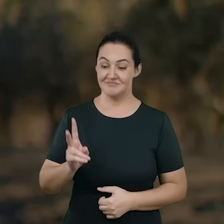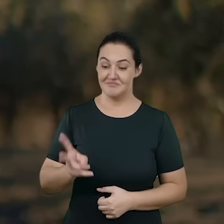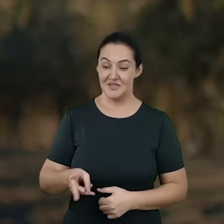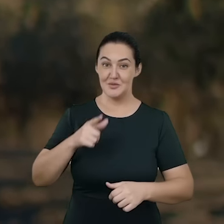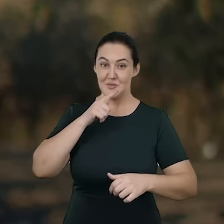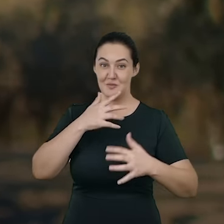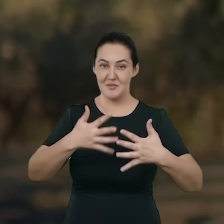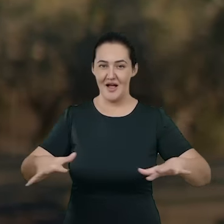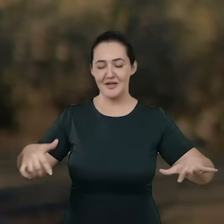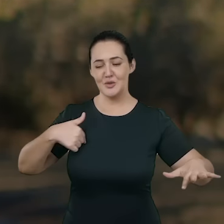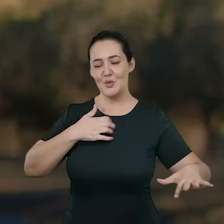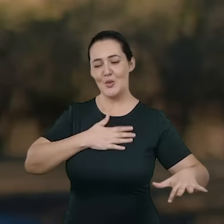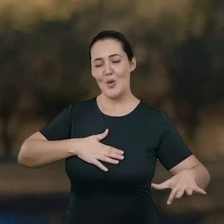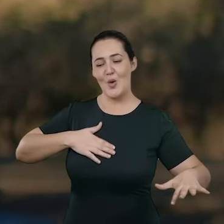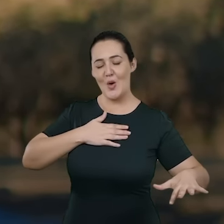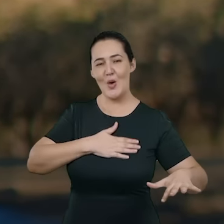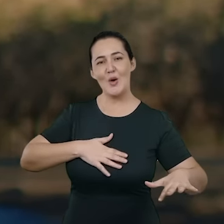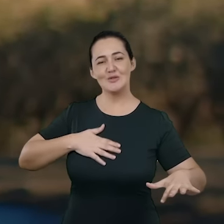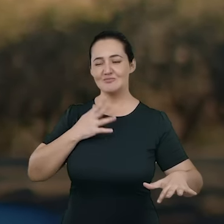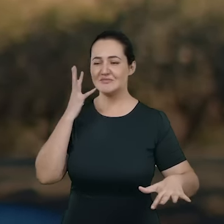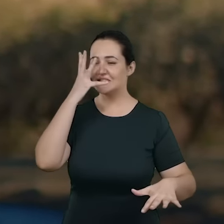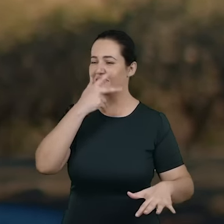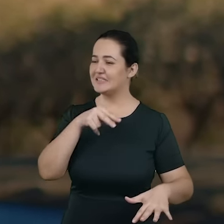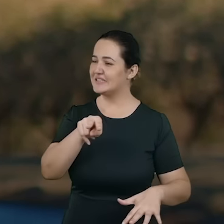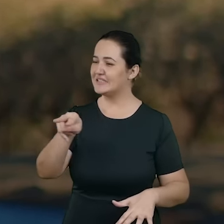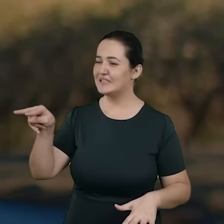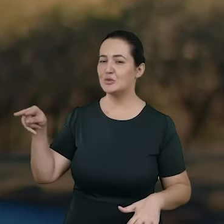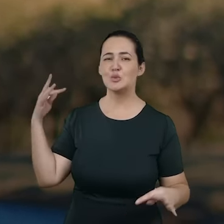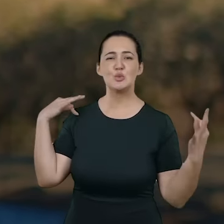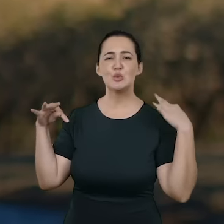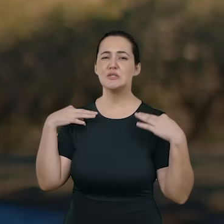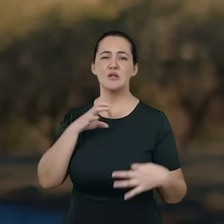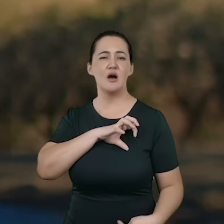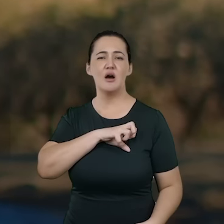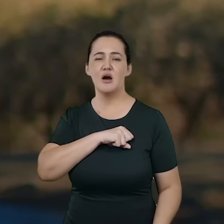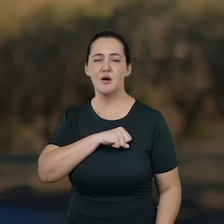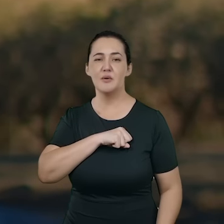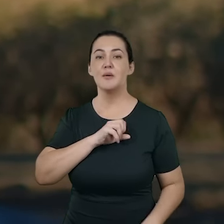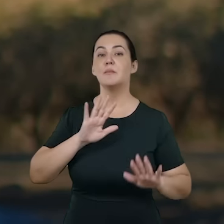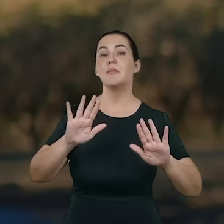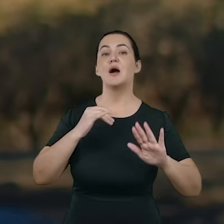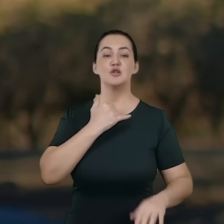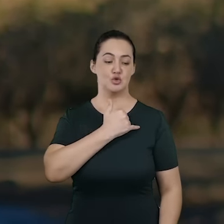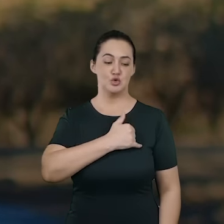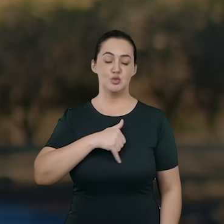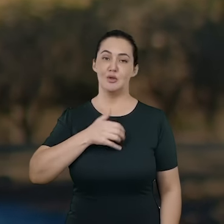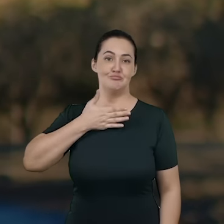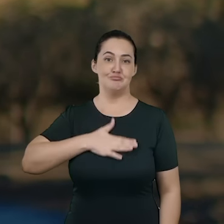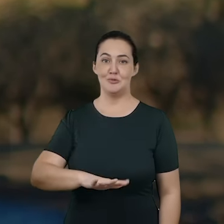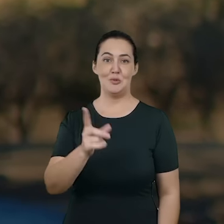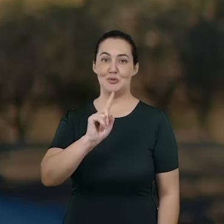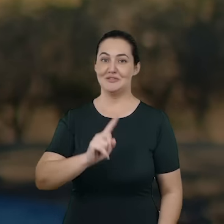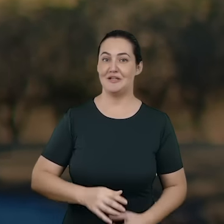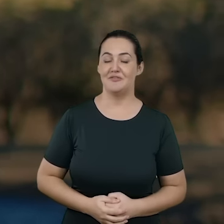mesmo mar que hoje tanto me agrada, não apenas a mim, mas a todos os turistas que vêm aqui, para João era símbolo